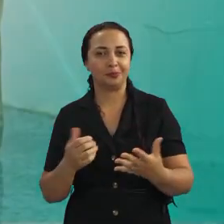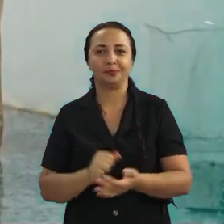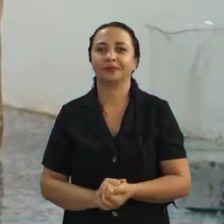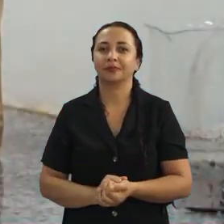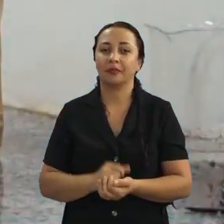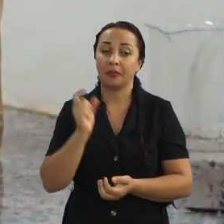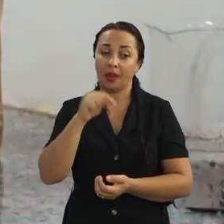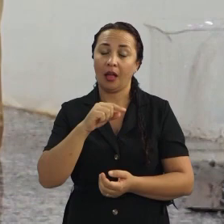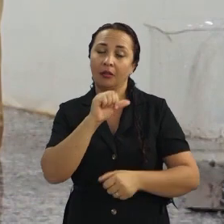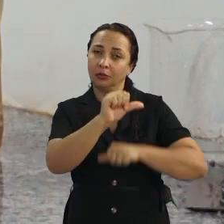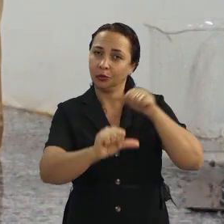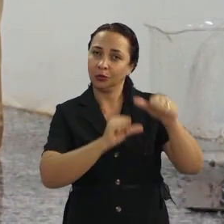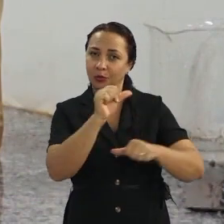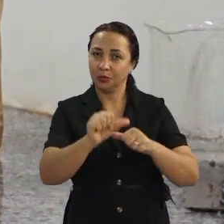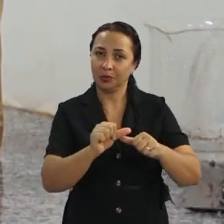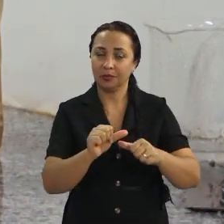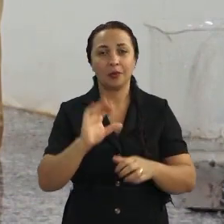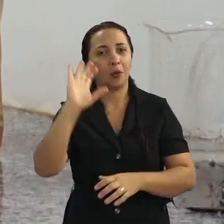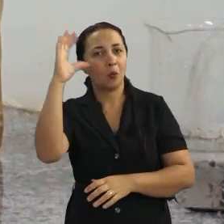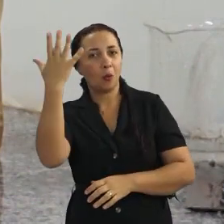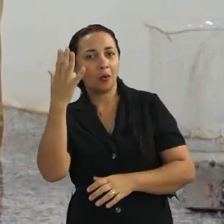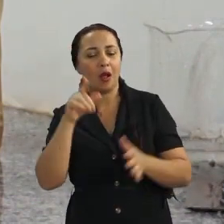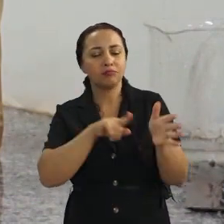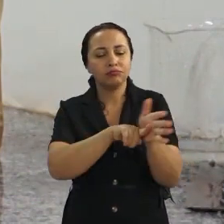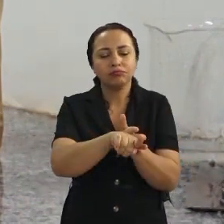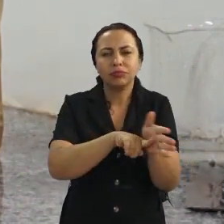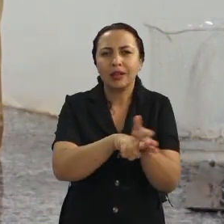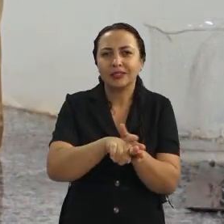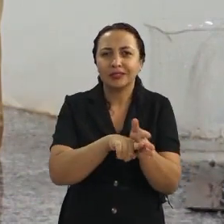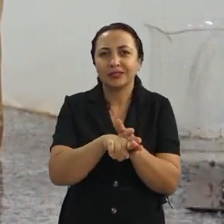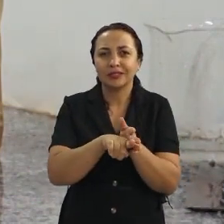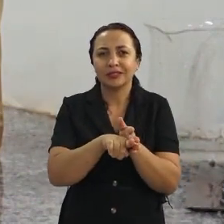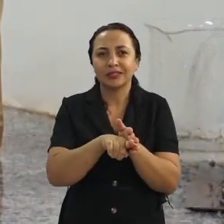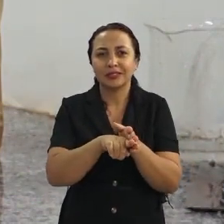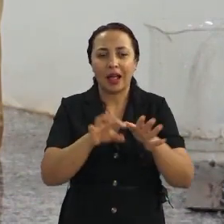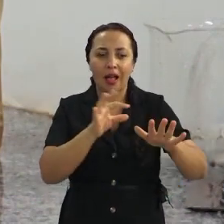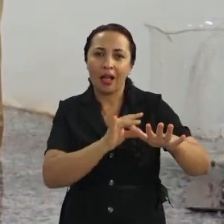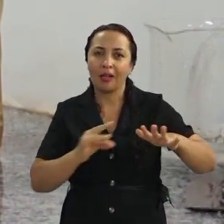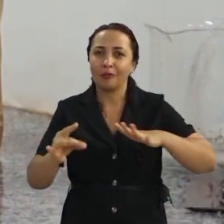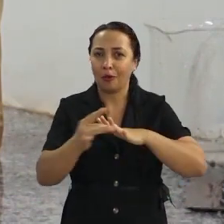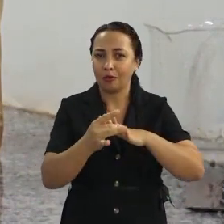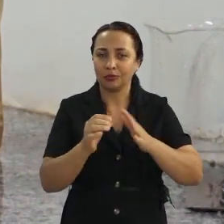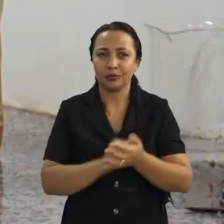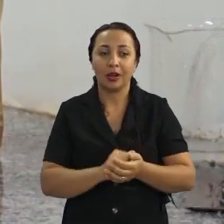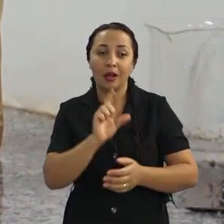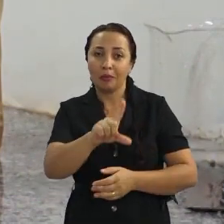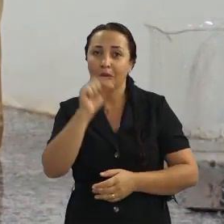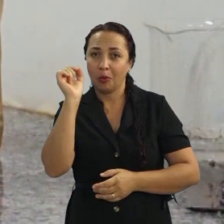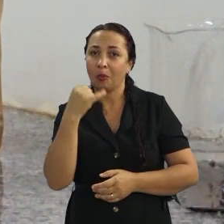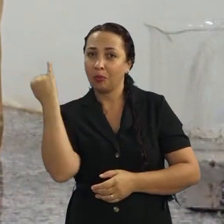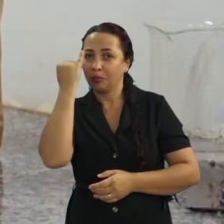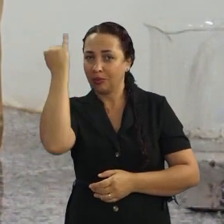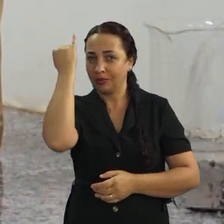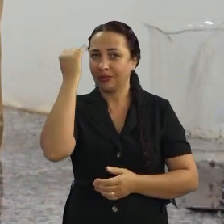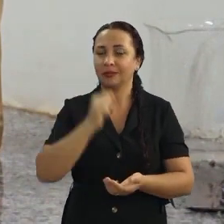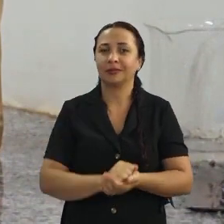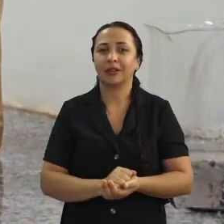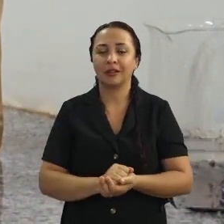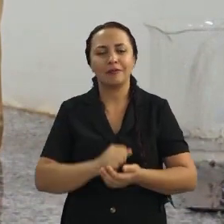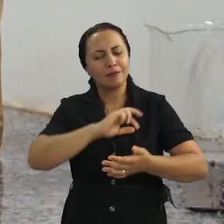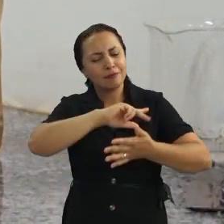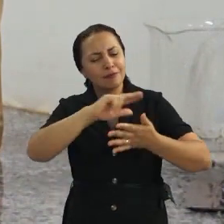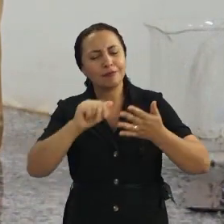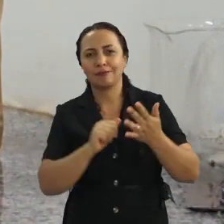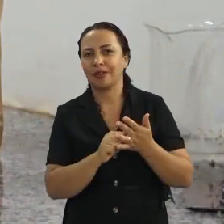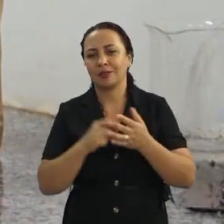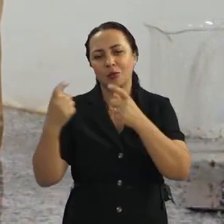Então esse desenvolvimento ele tá acontecendo uma pesquisa em rede é interessante destacar com